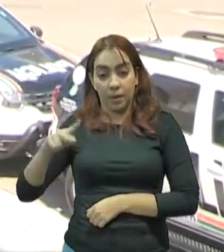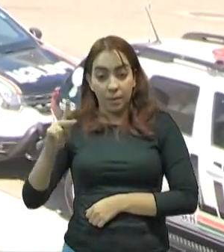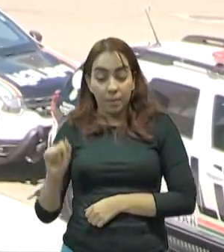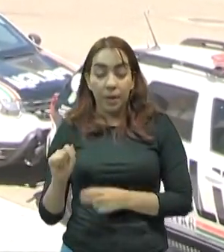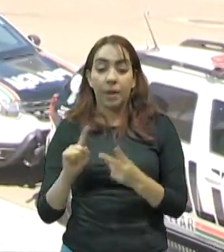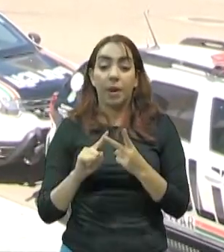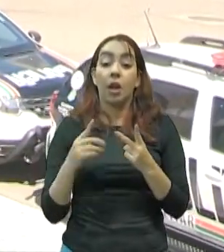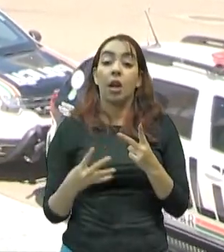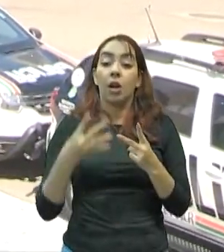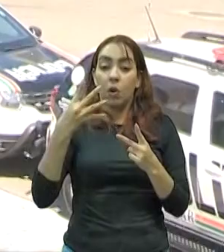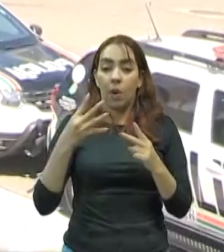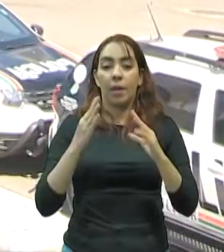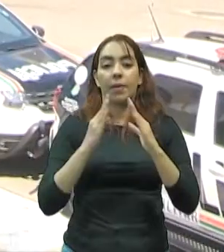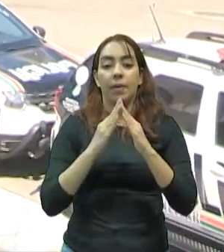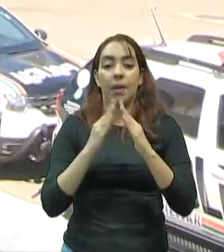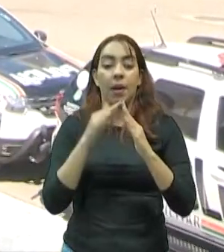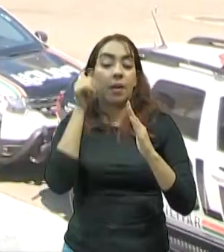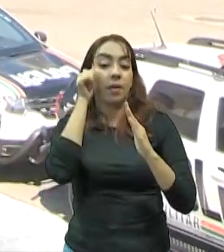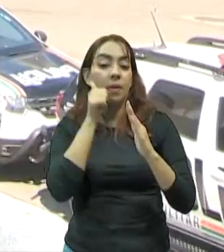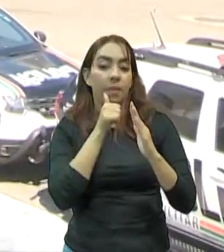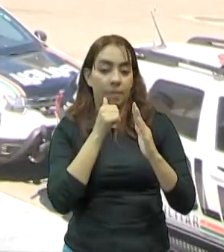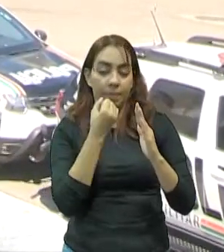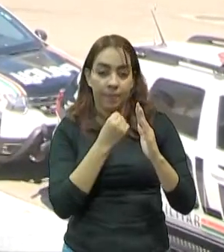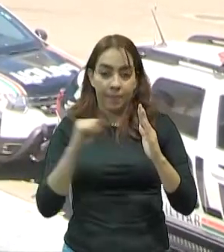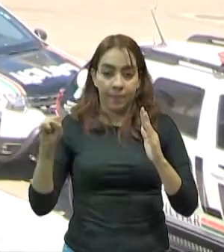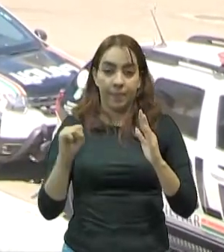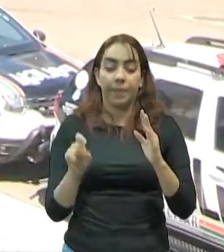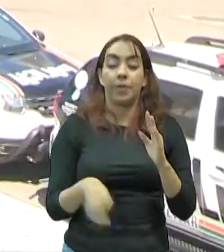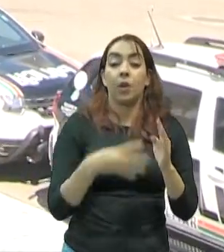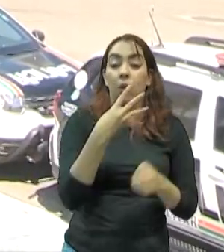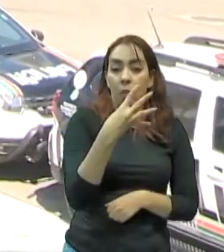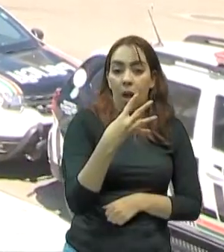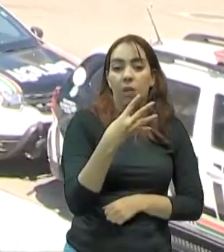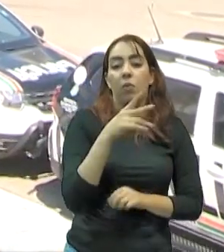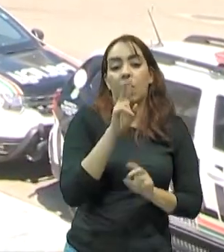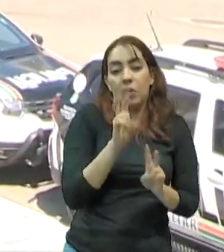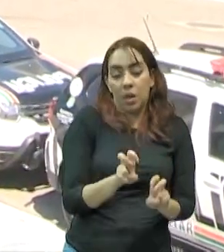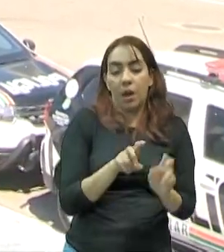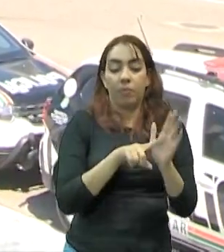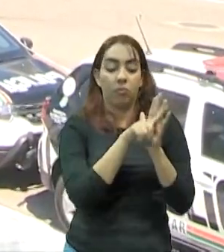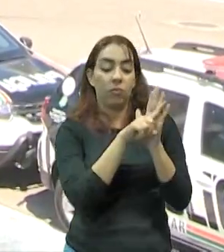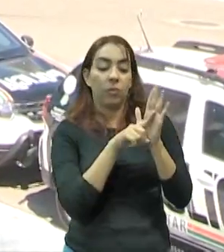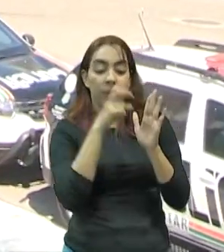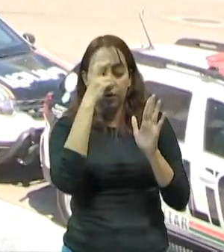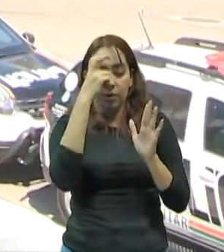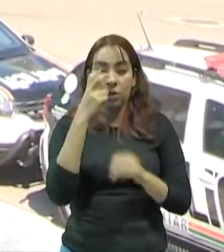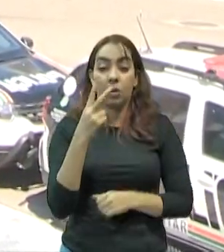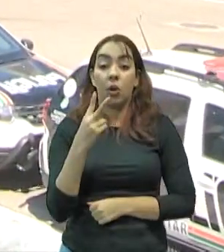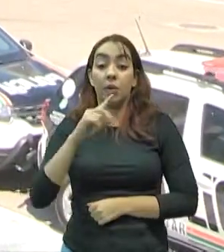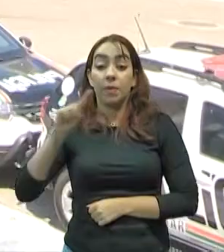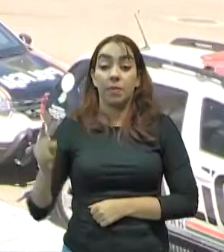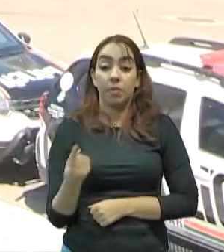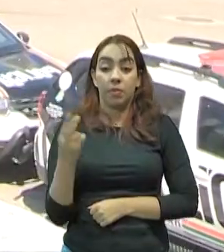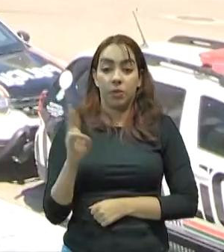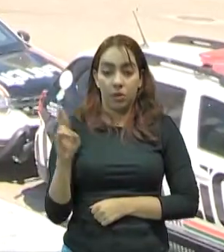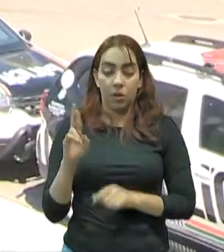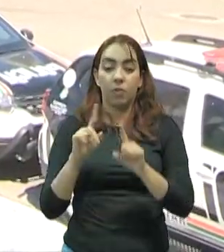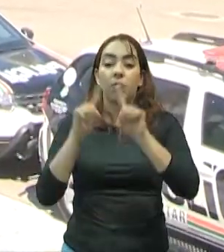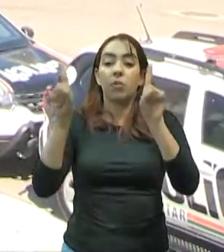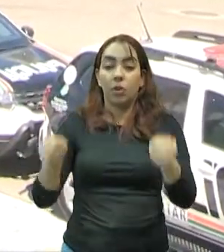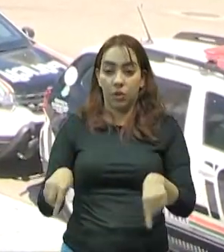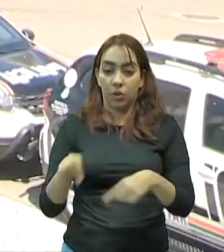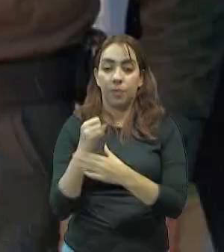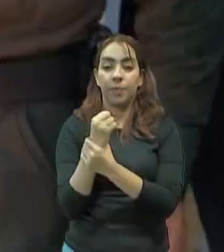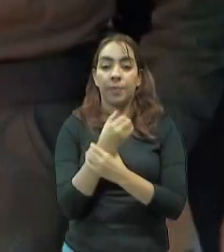quatro carros para o setor de inteligência somando assim mais de 2 milhões de investimento do programa nacional de segurança pública